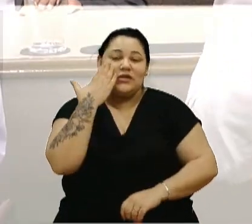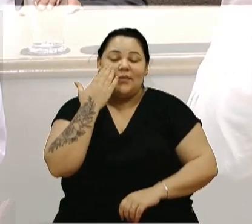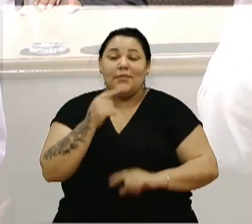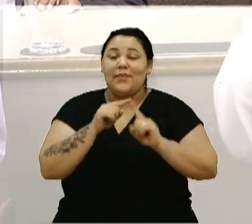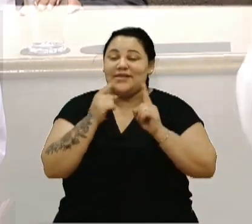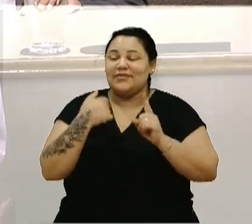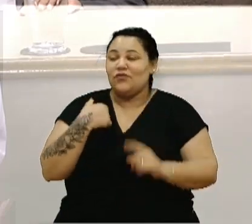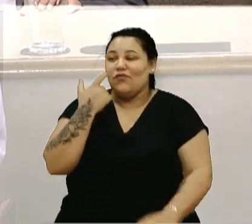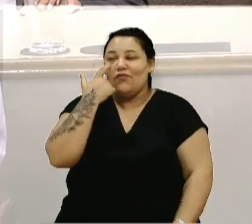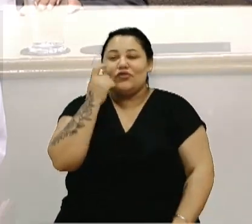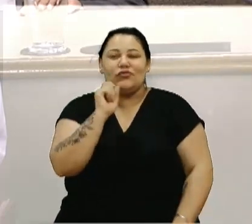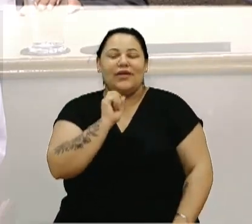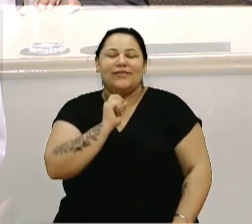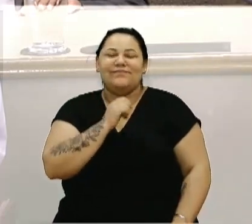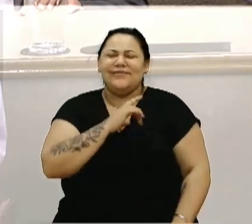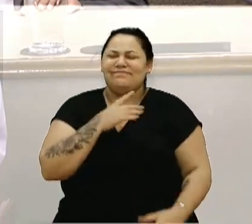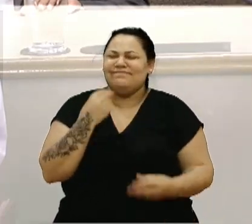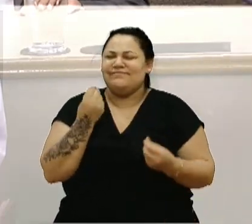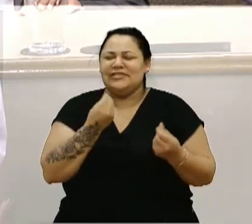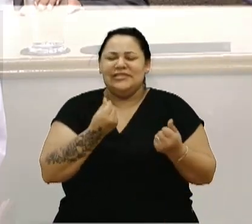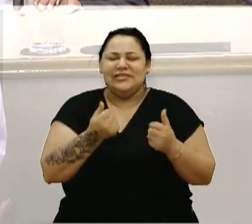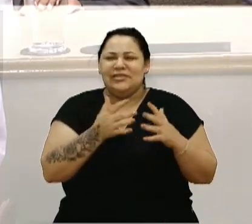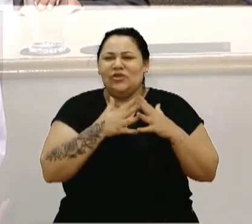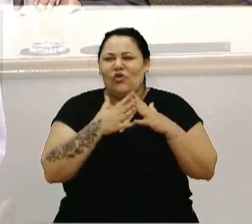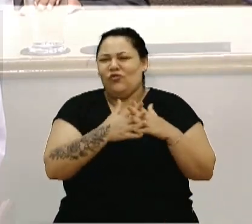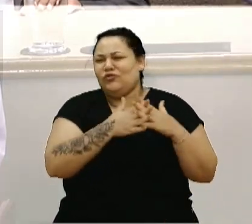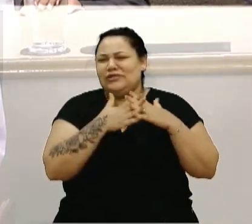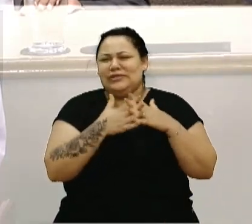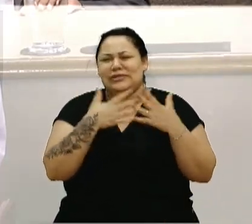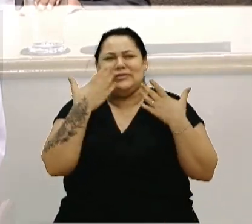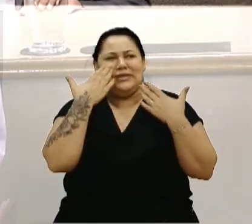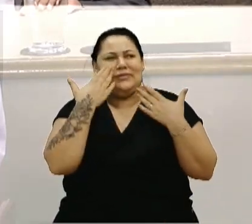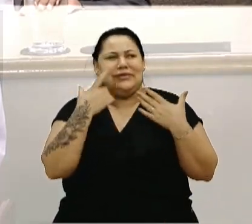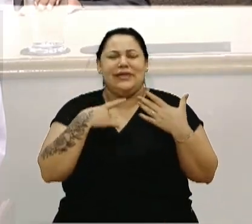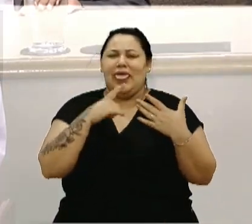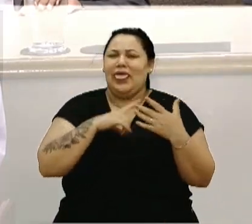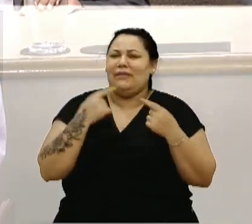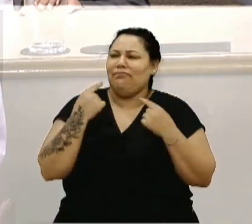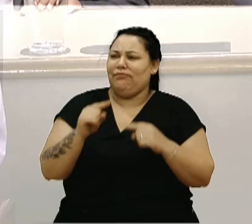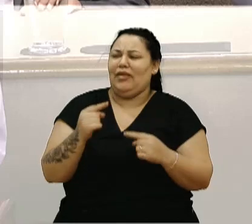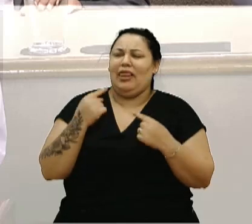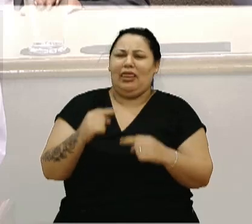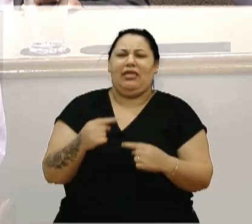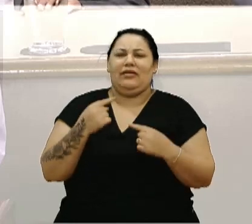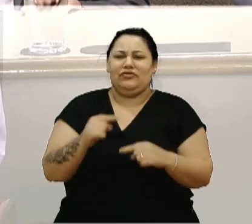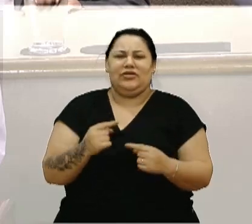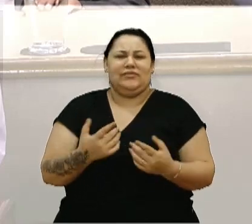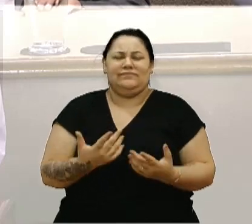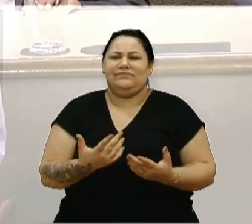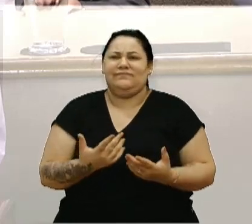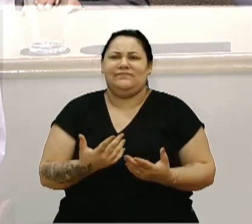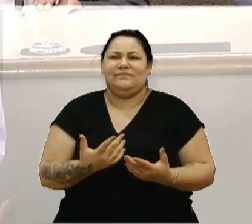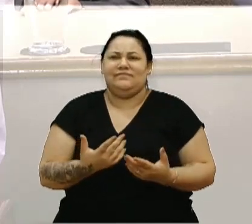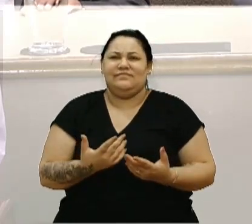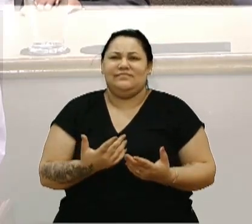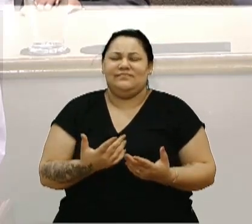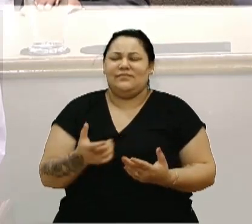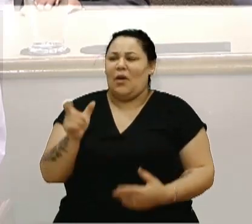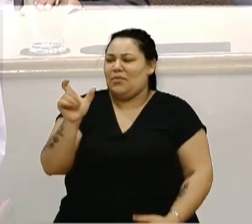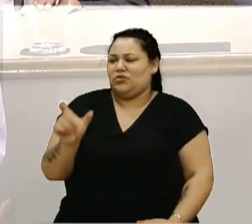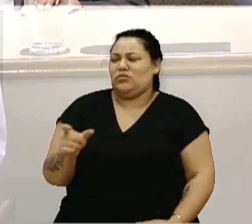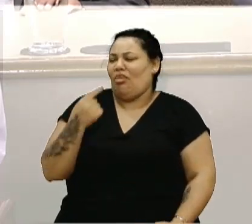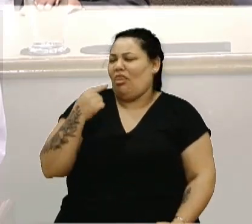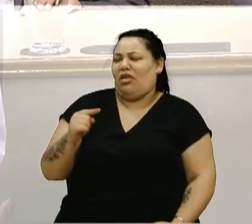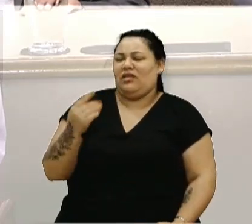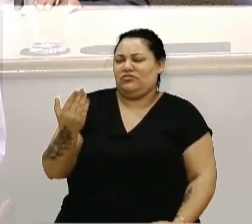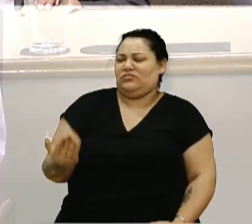mas eu vejo aí uma confusão. Está se fazendo uma crítica a uma pessoa,